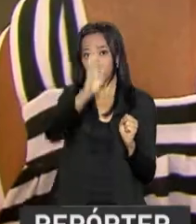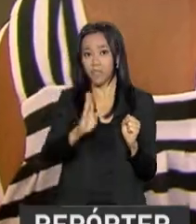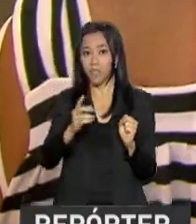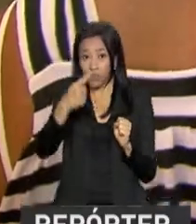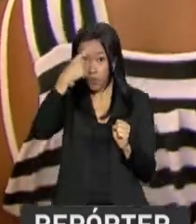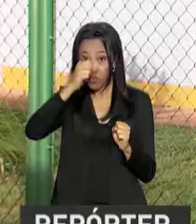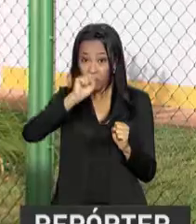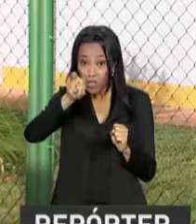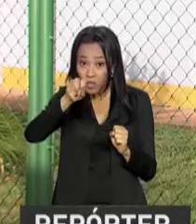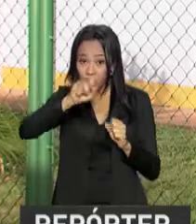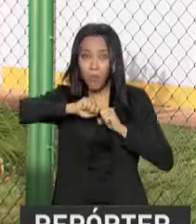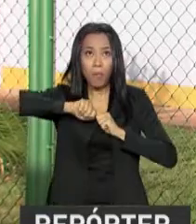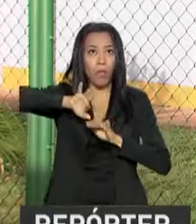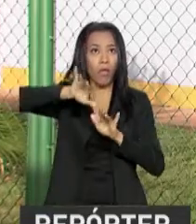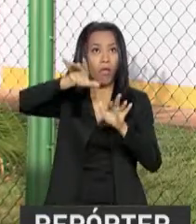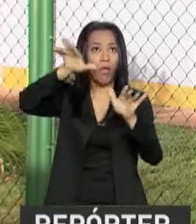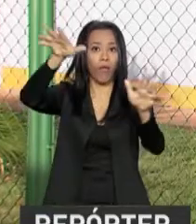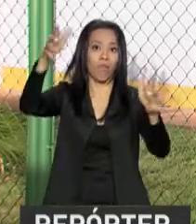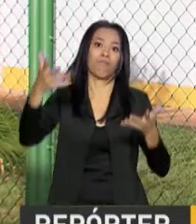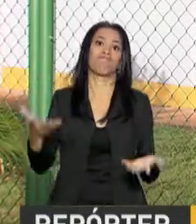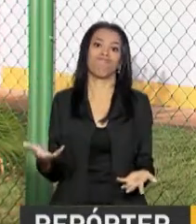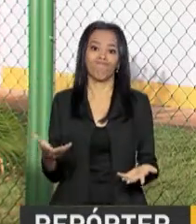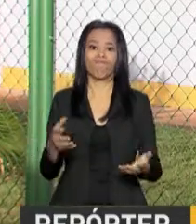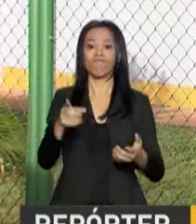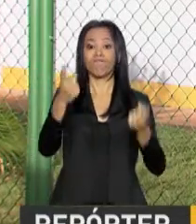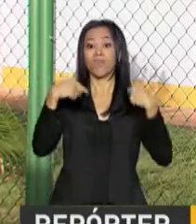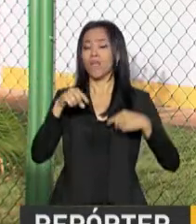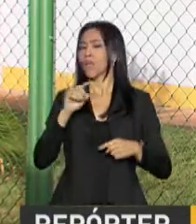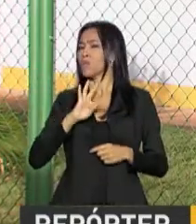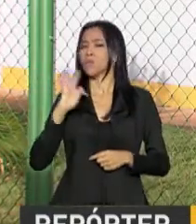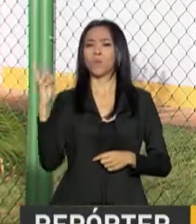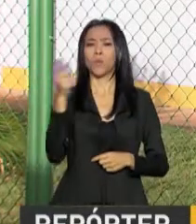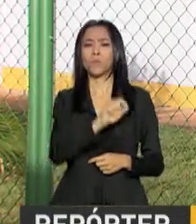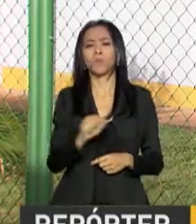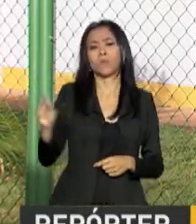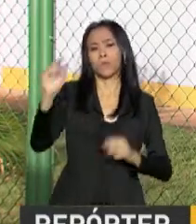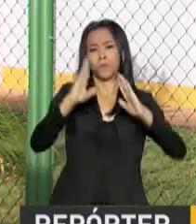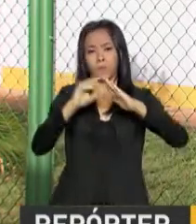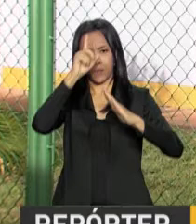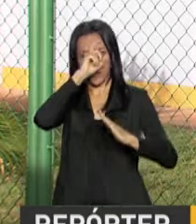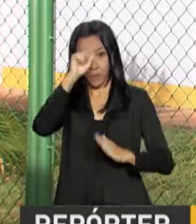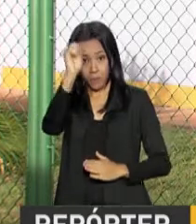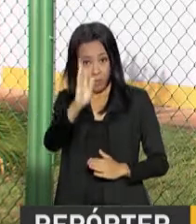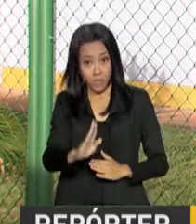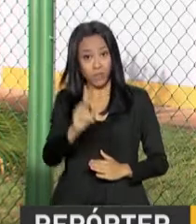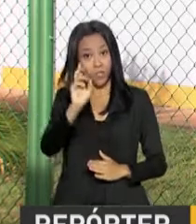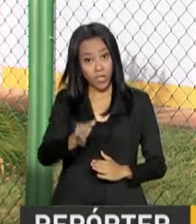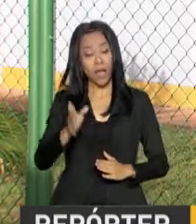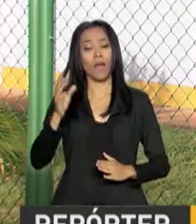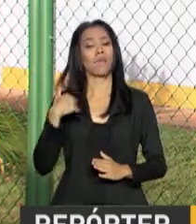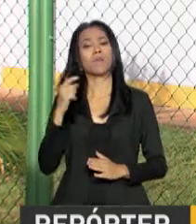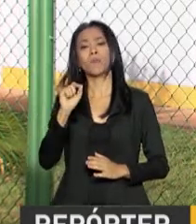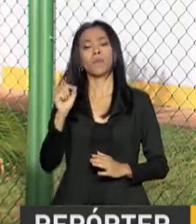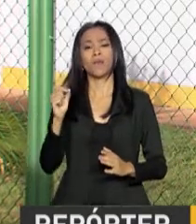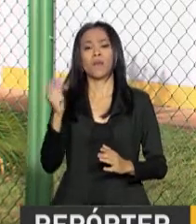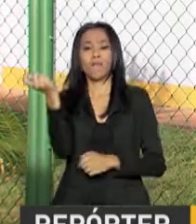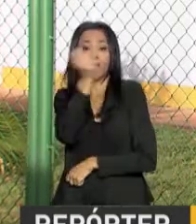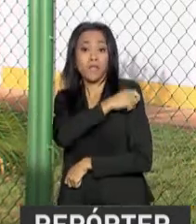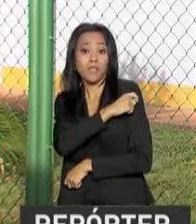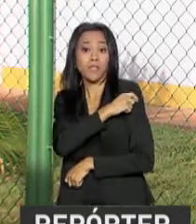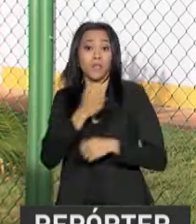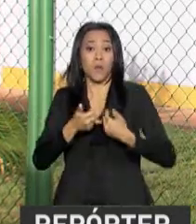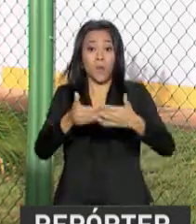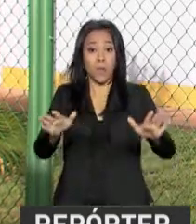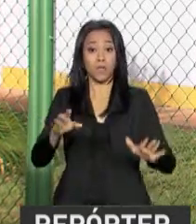aumenta todos os postos de vacinação do país vão estar mobilizados para a campanha nacional contra a gripe que começa